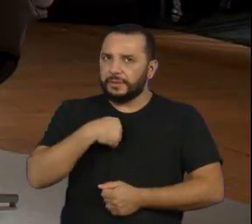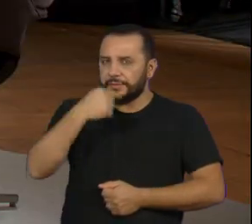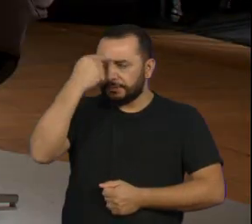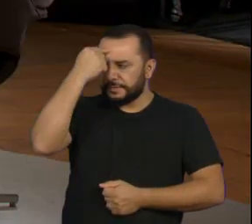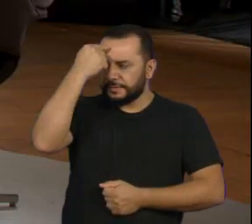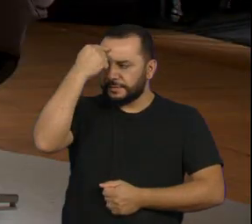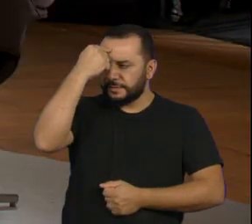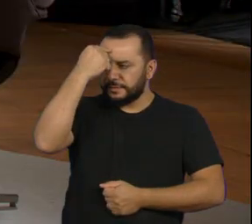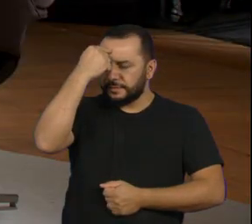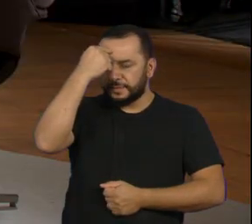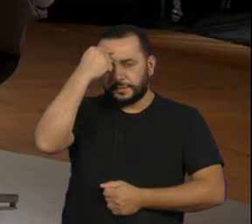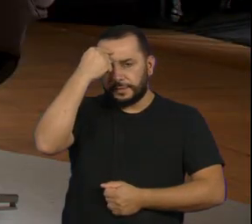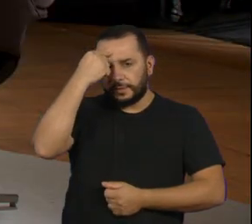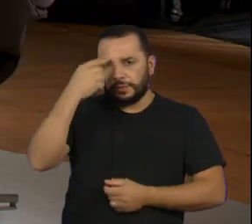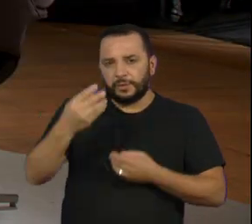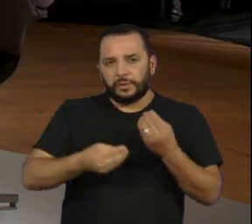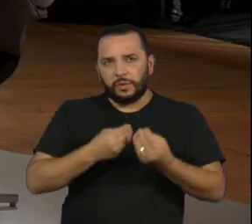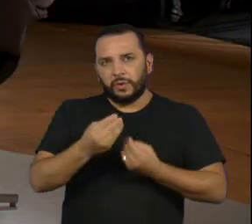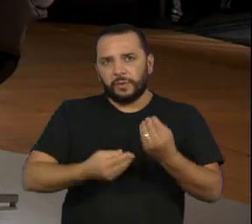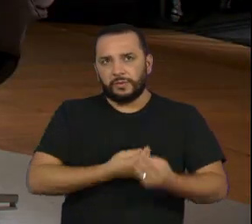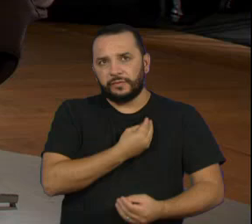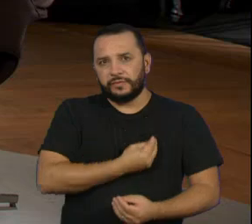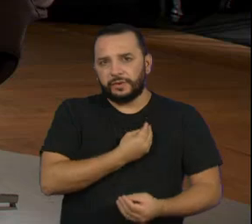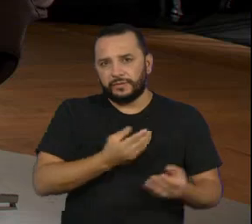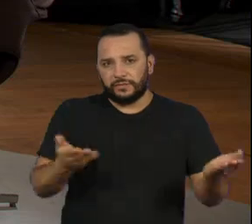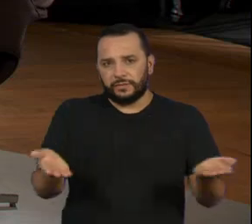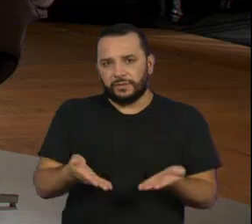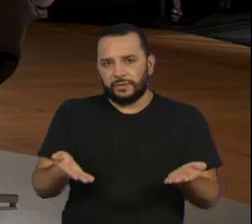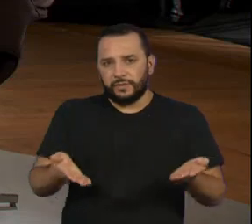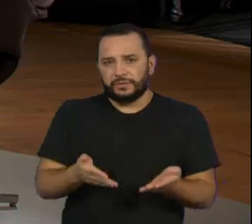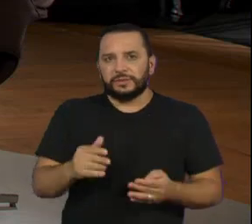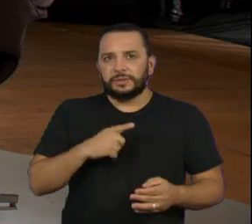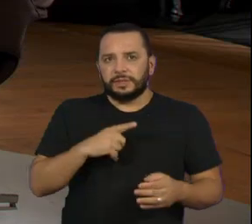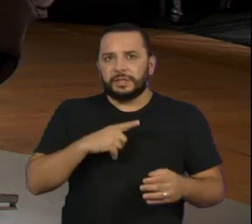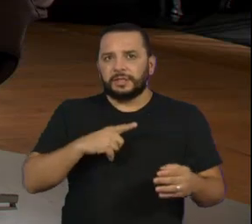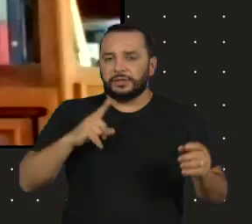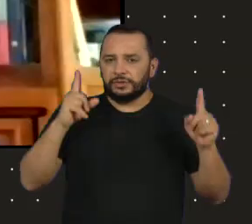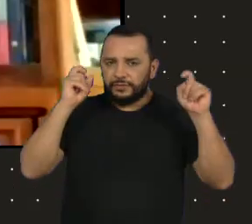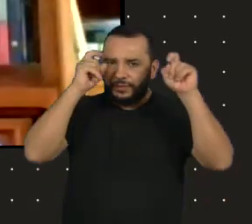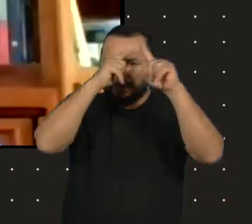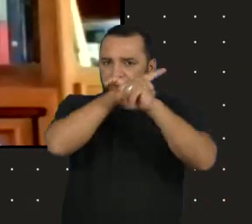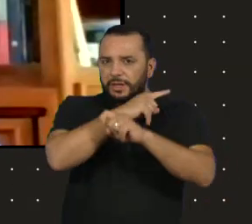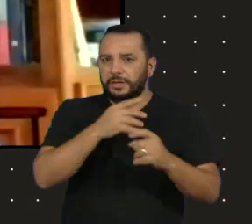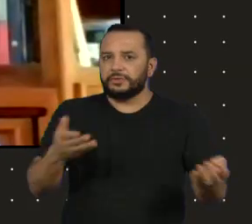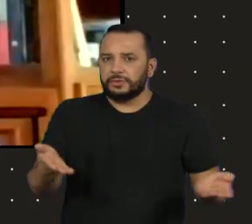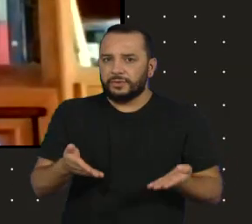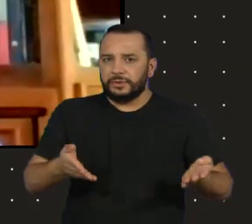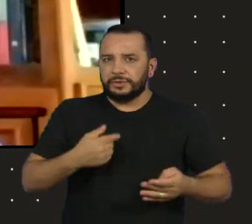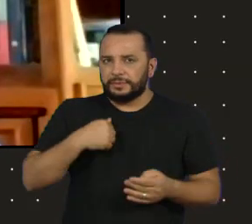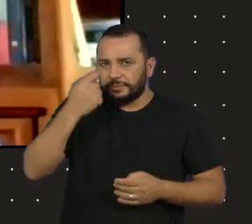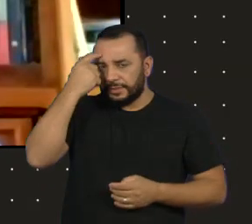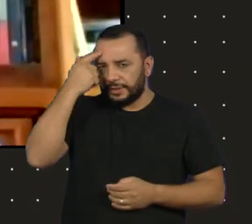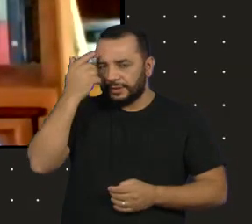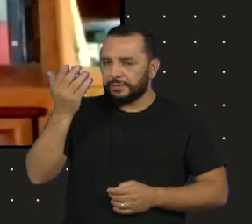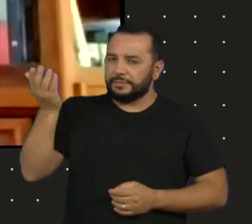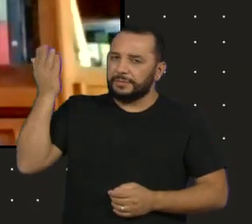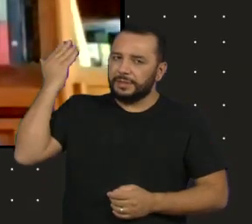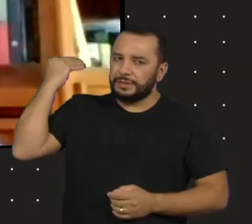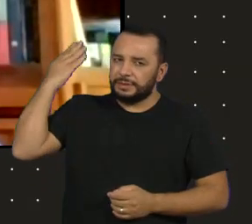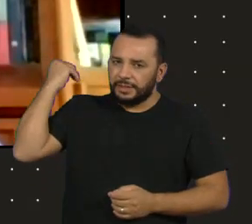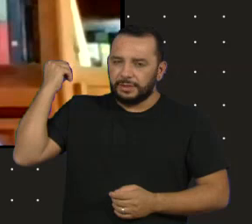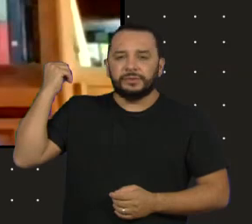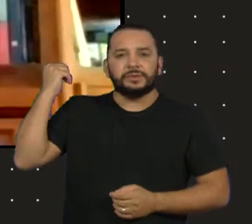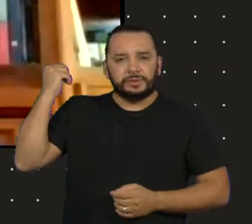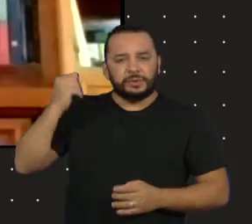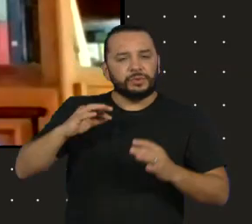Quando penso na forma que vivo hoje, com as dificuldades que vivo hoje, eu penso no passado e penso que